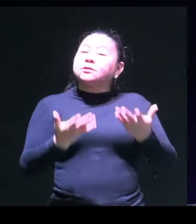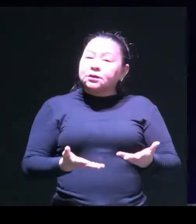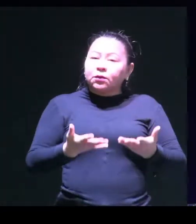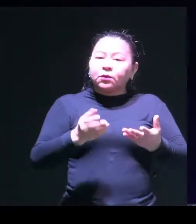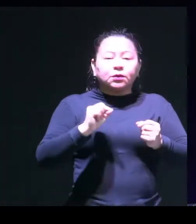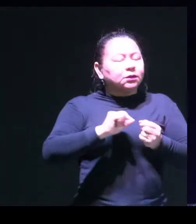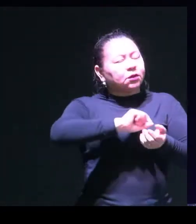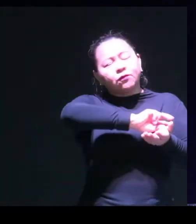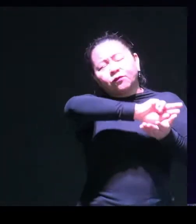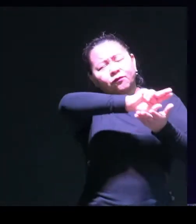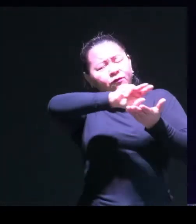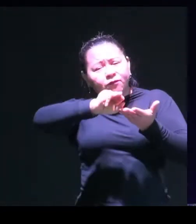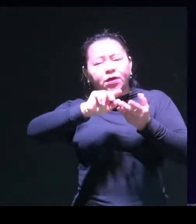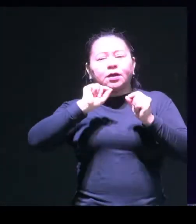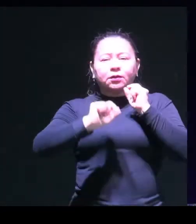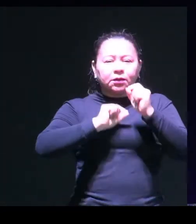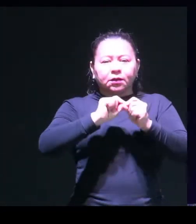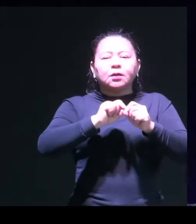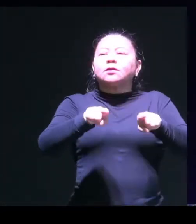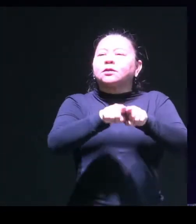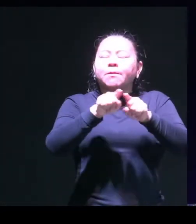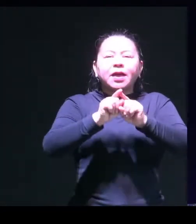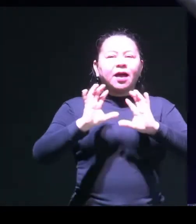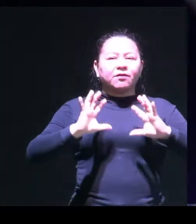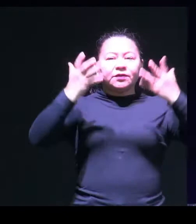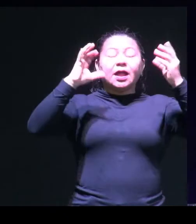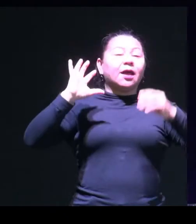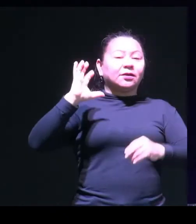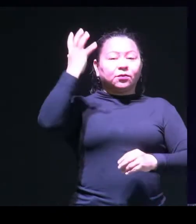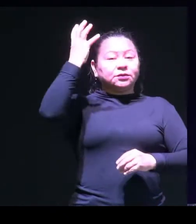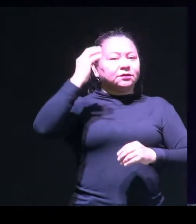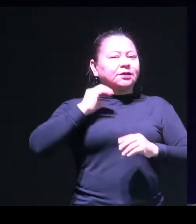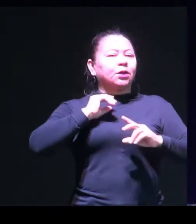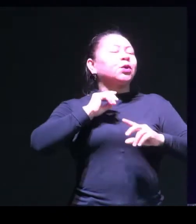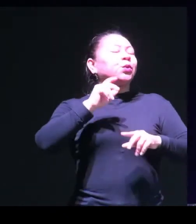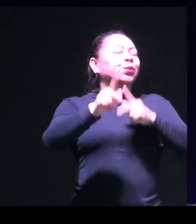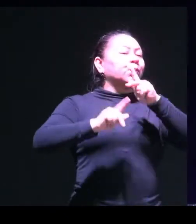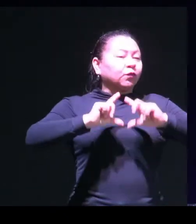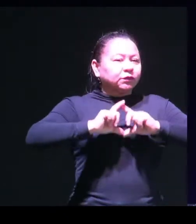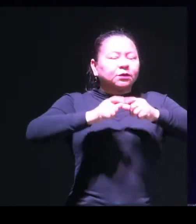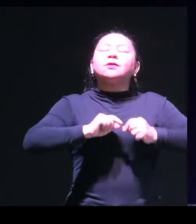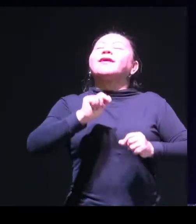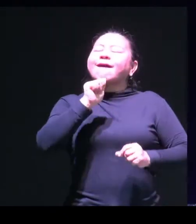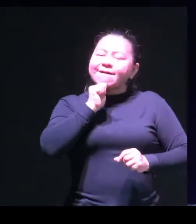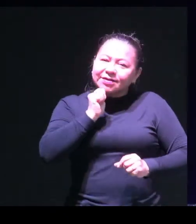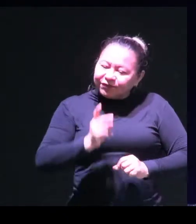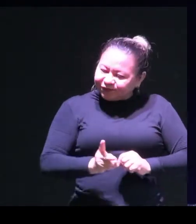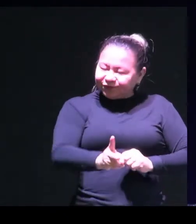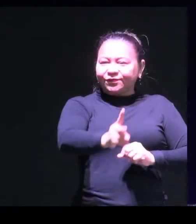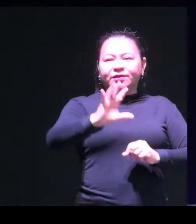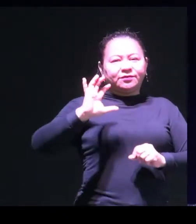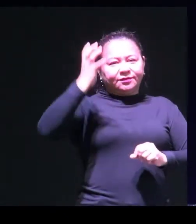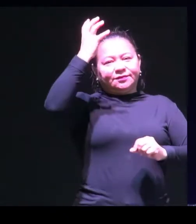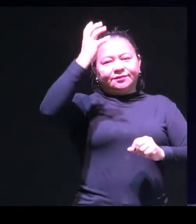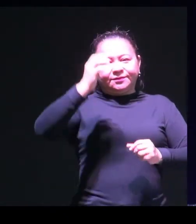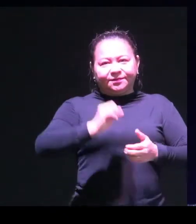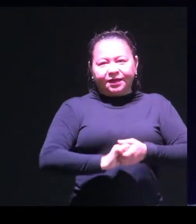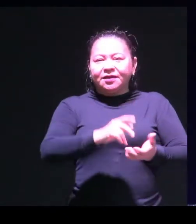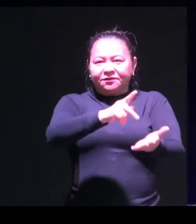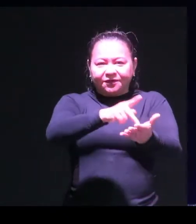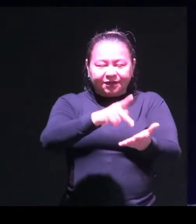teve vários cumprimentos. A festa de tabernáculos acontecia em Israel, mas ela ainda vai acontecer no milênio.